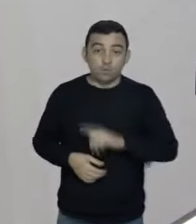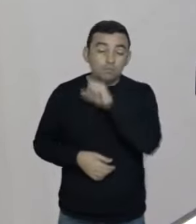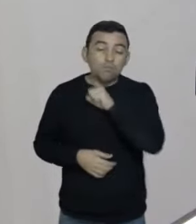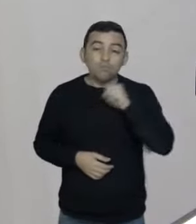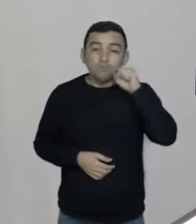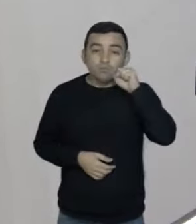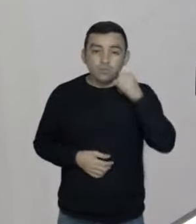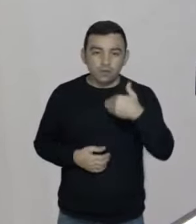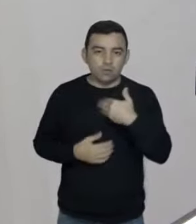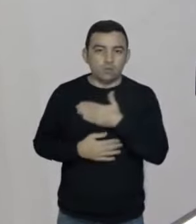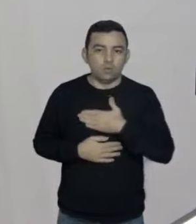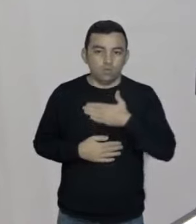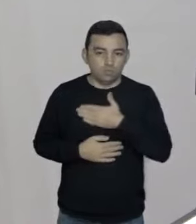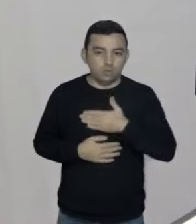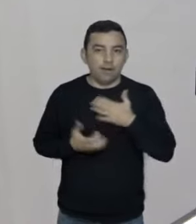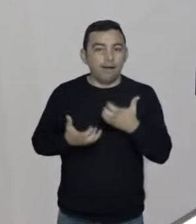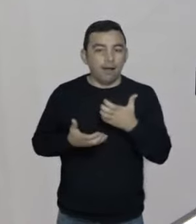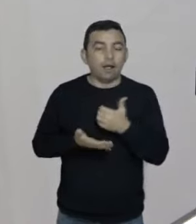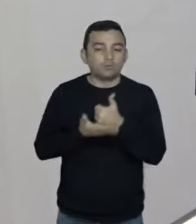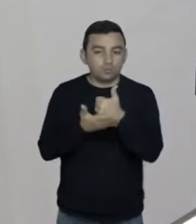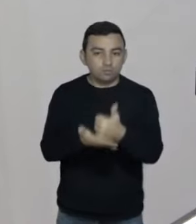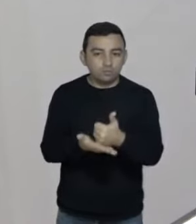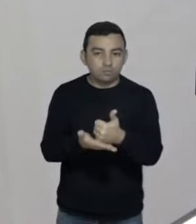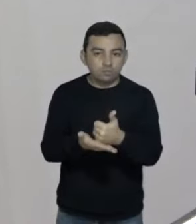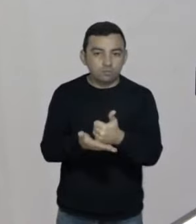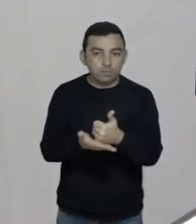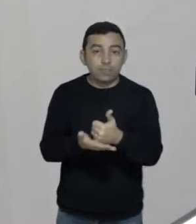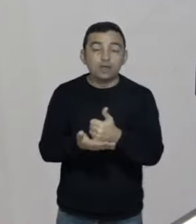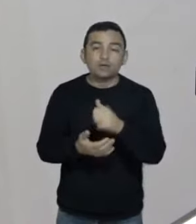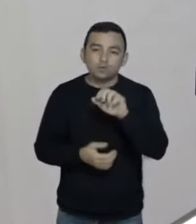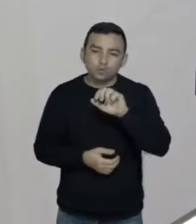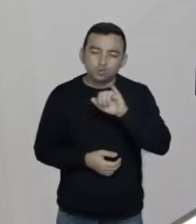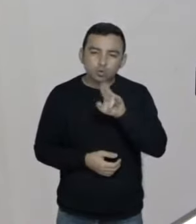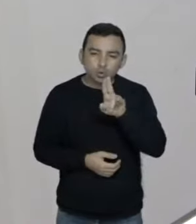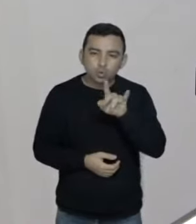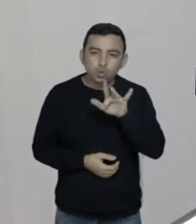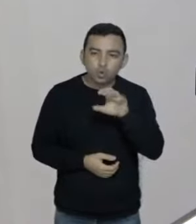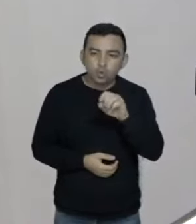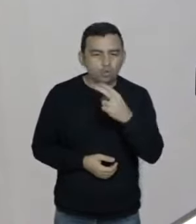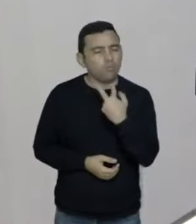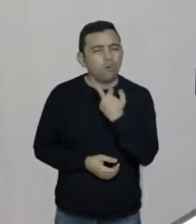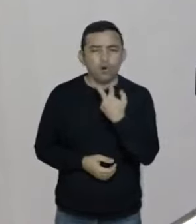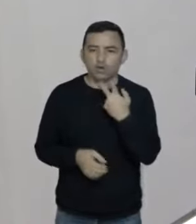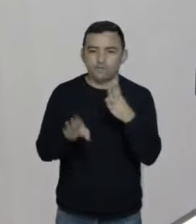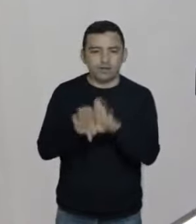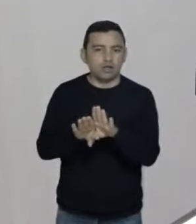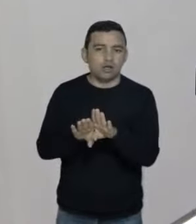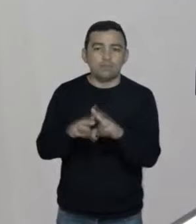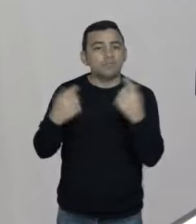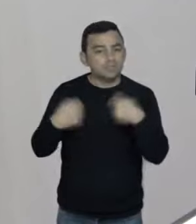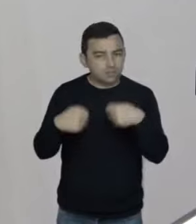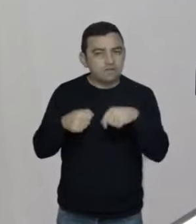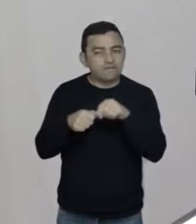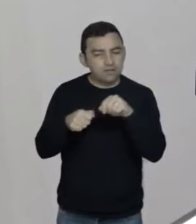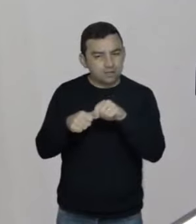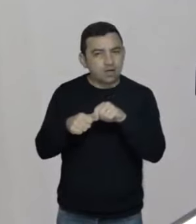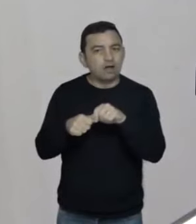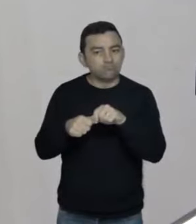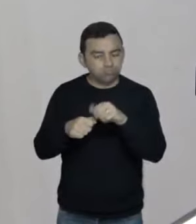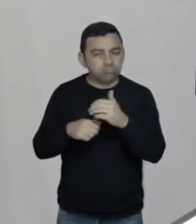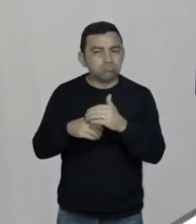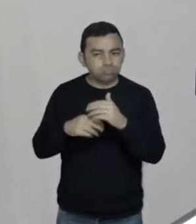que eu gostaria de auxiliar nesse processo a escola Júlio da Costa Neves não pode fechar ela precisa ser finalizada aquela obra você me pedir